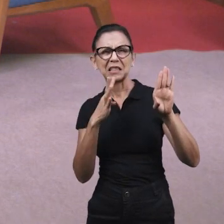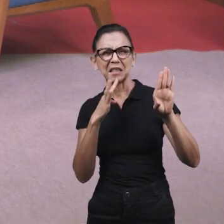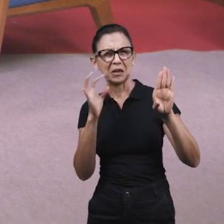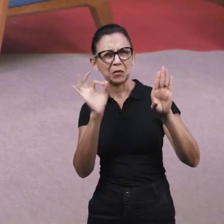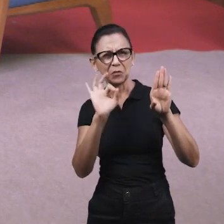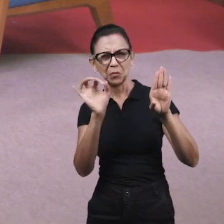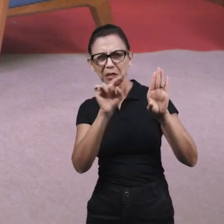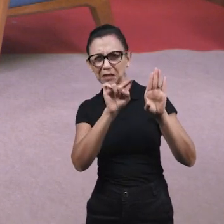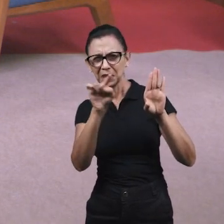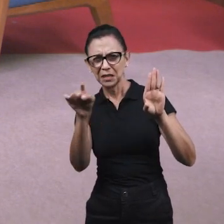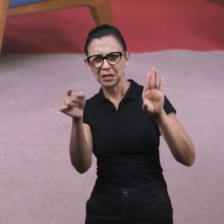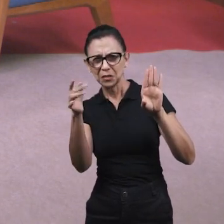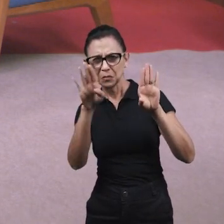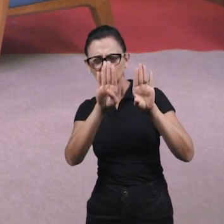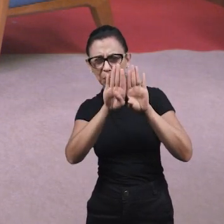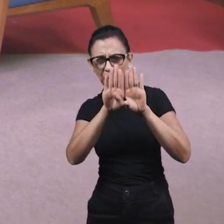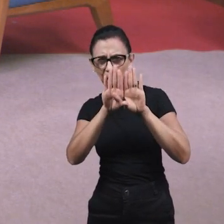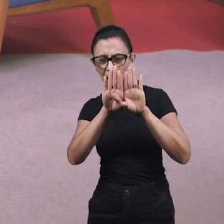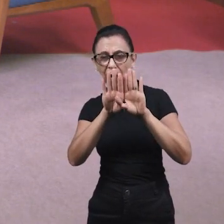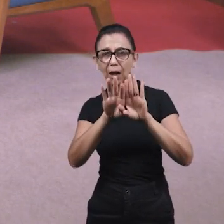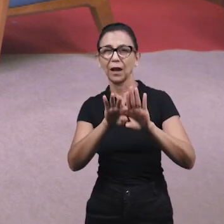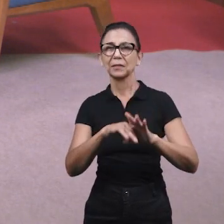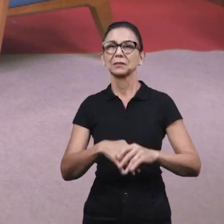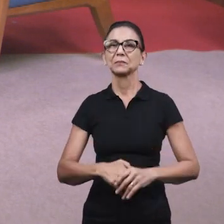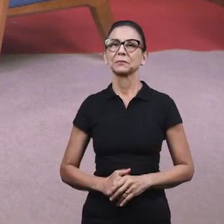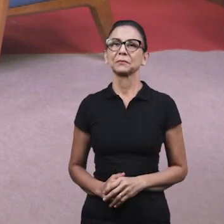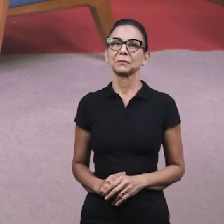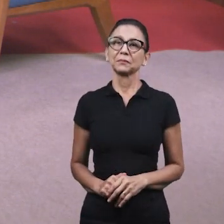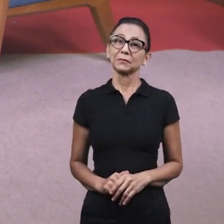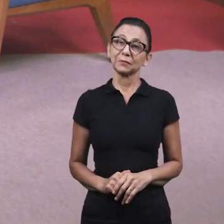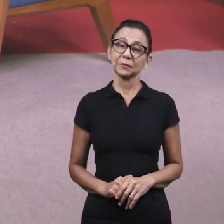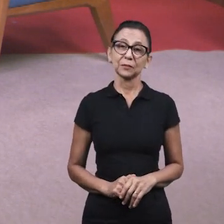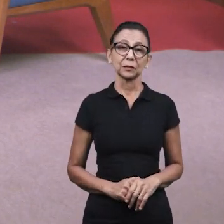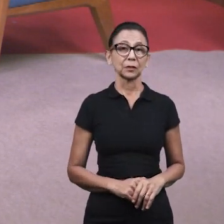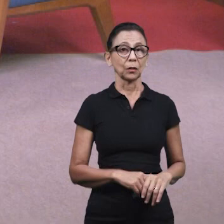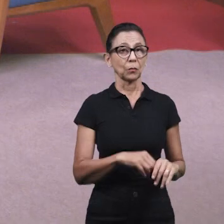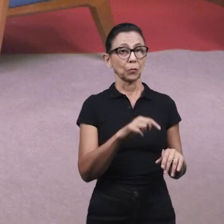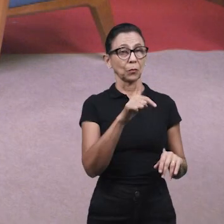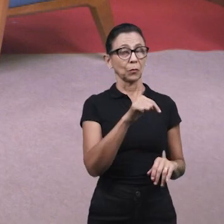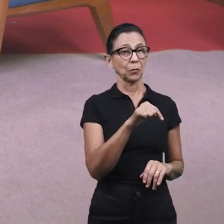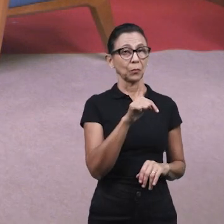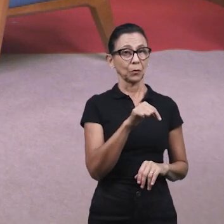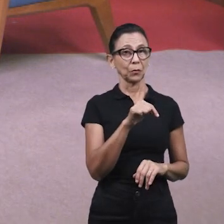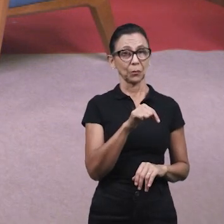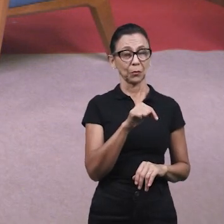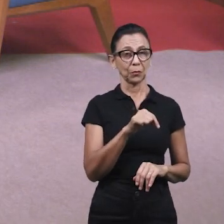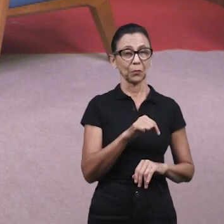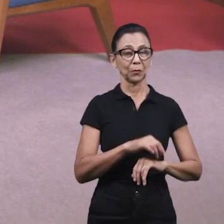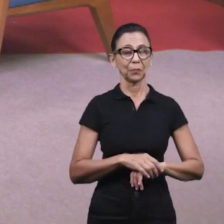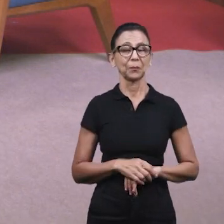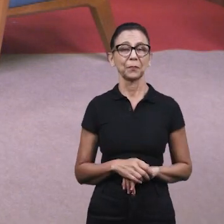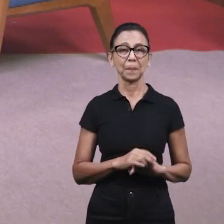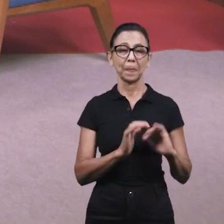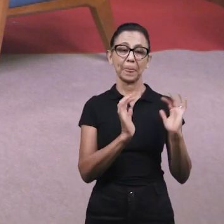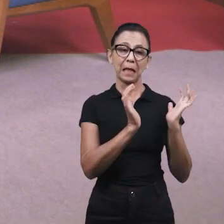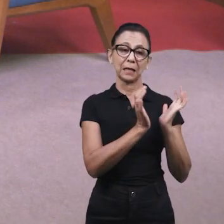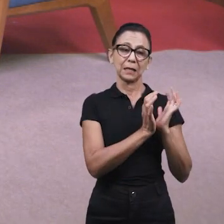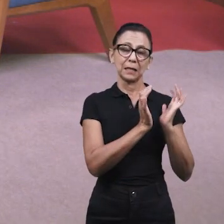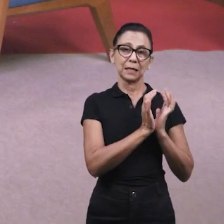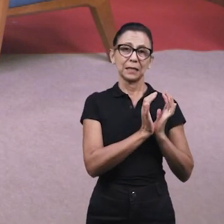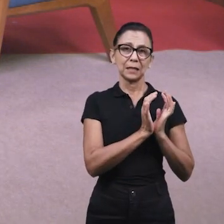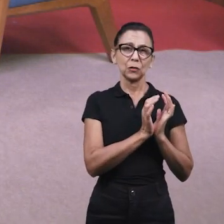nós vemos uma situação em que um grupo chegou até próximo ao momento de entrar para a